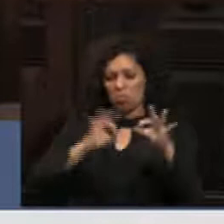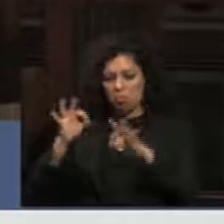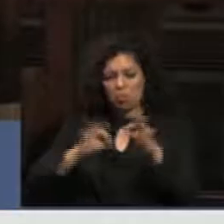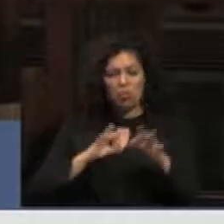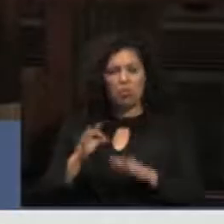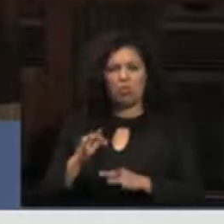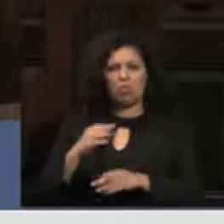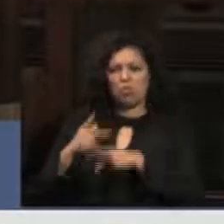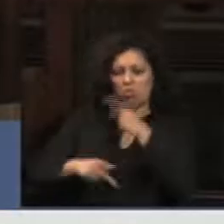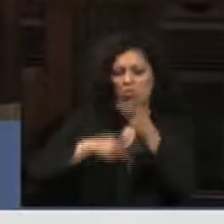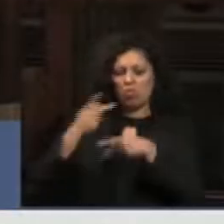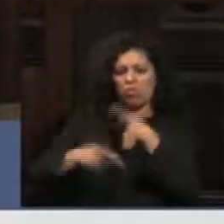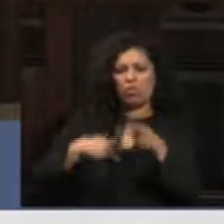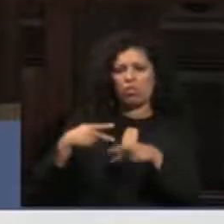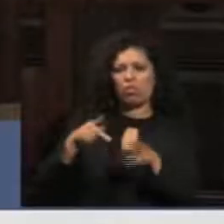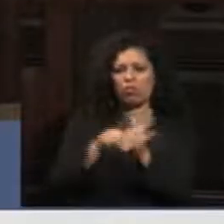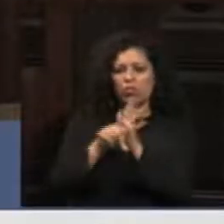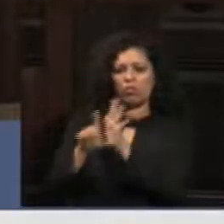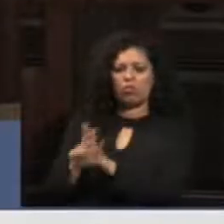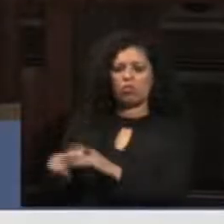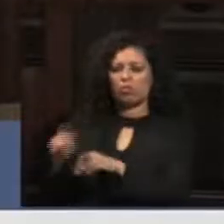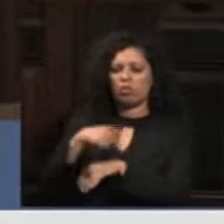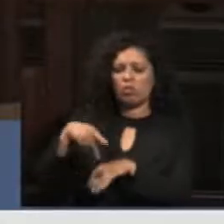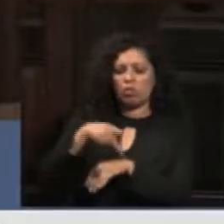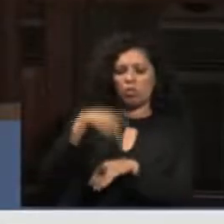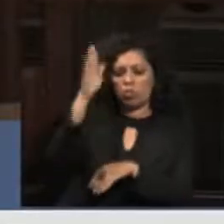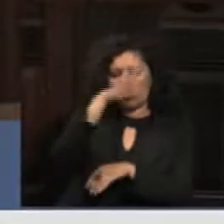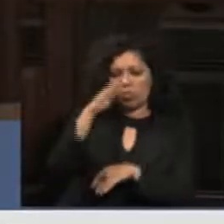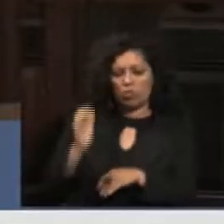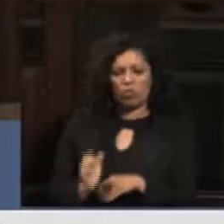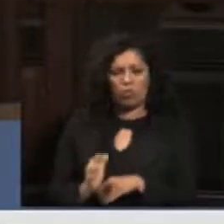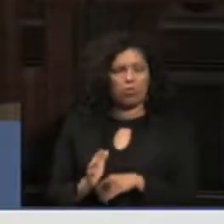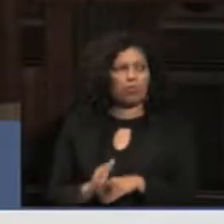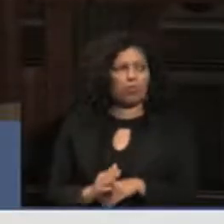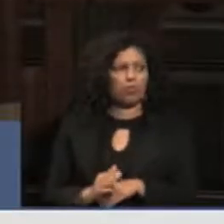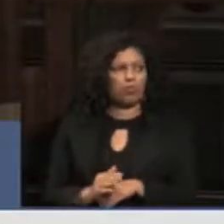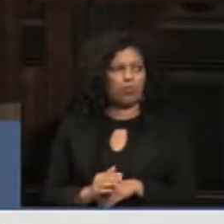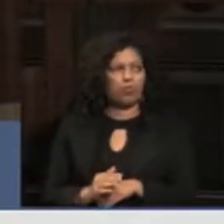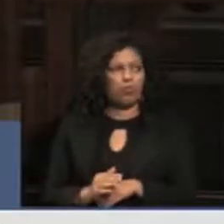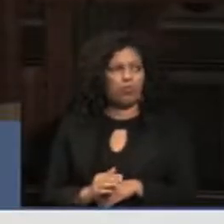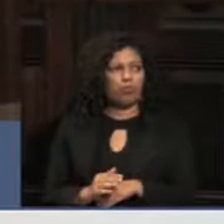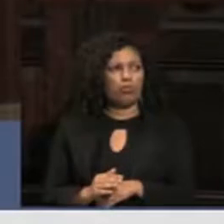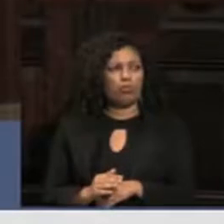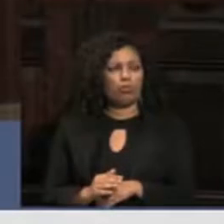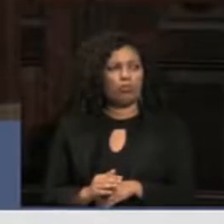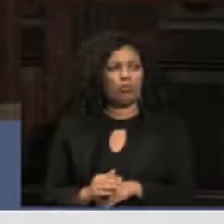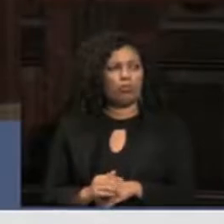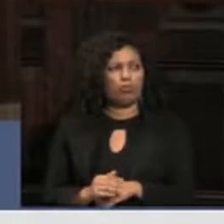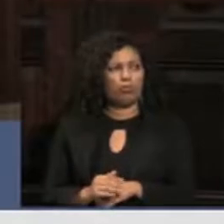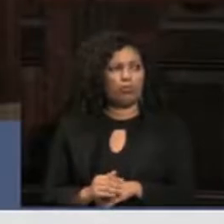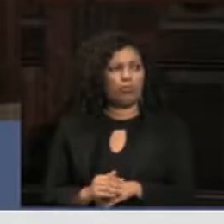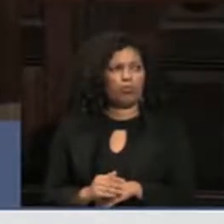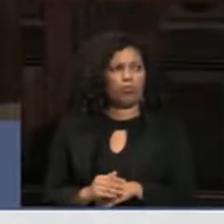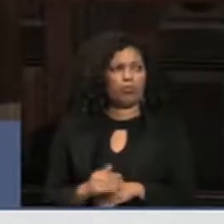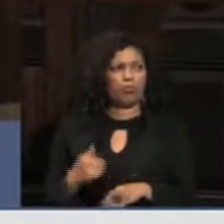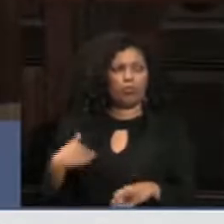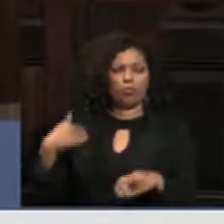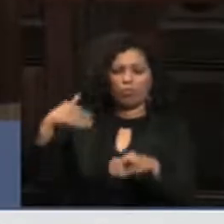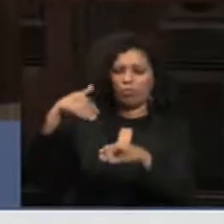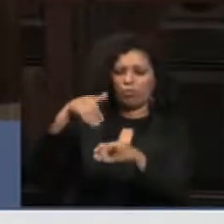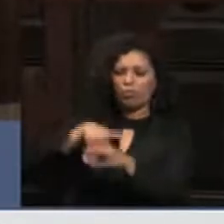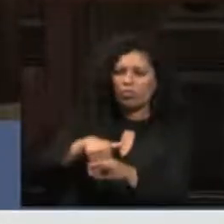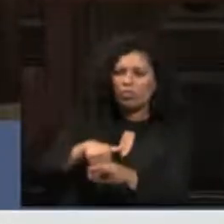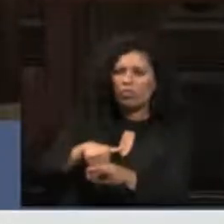para o Brasil há 15 anos saiu fortalecido dessas eleições, dobrou a sua